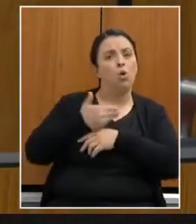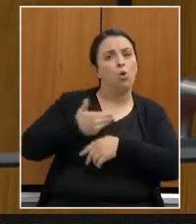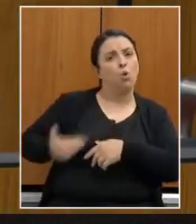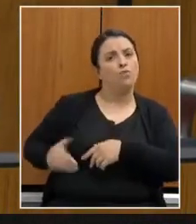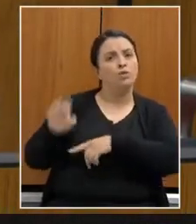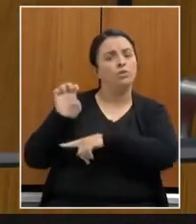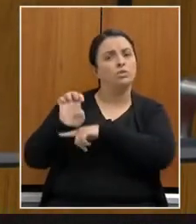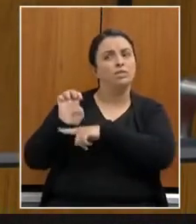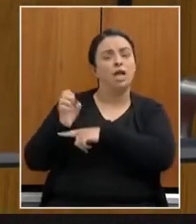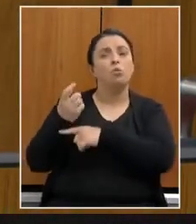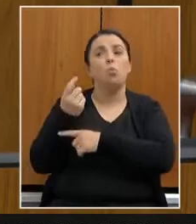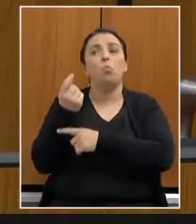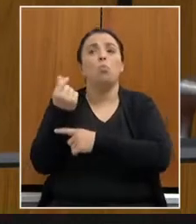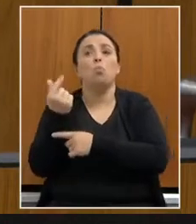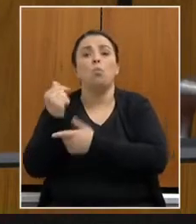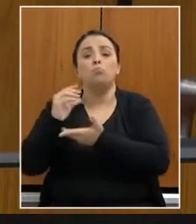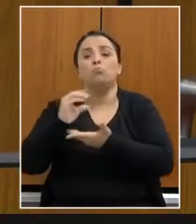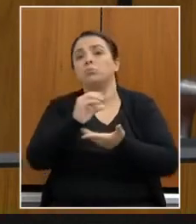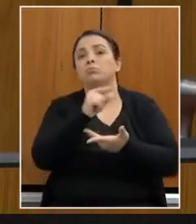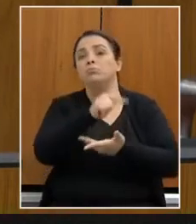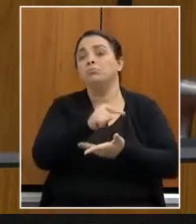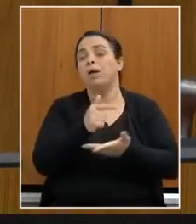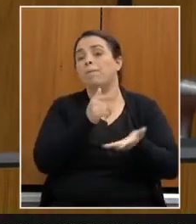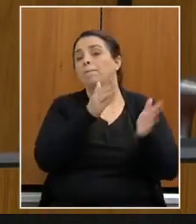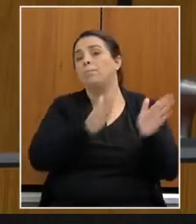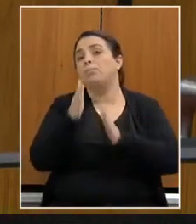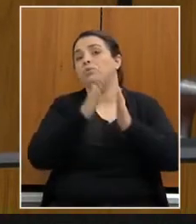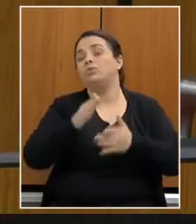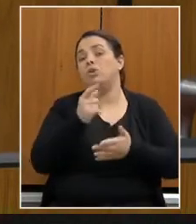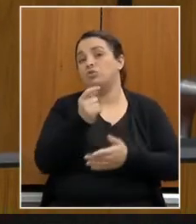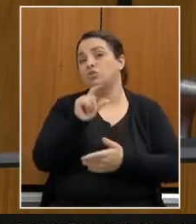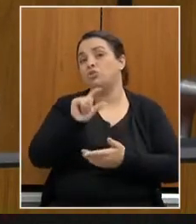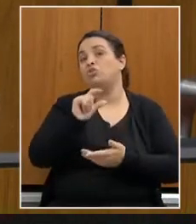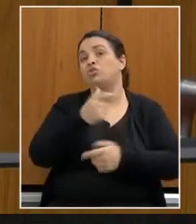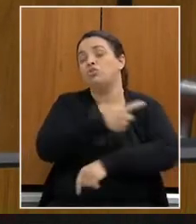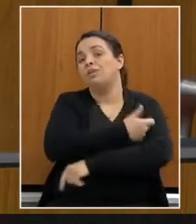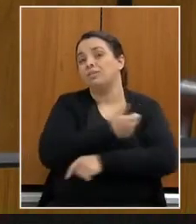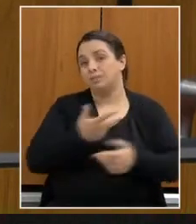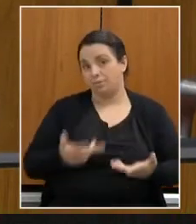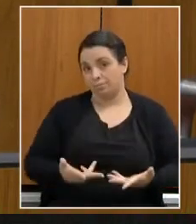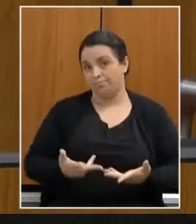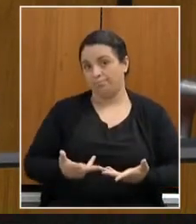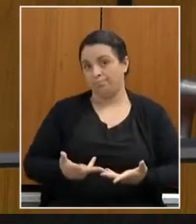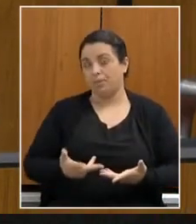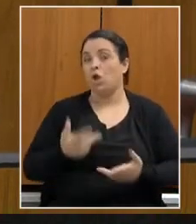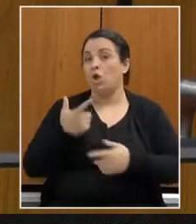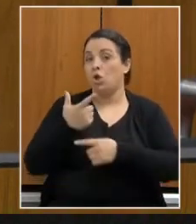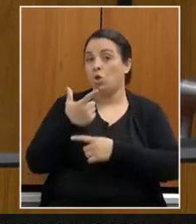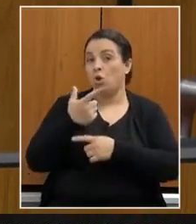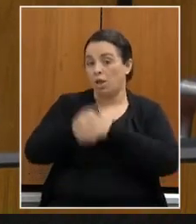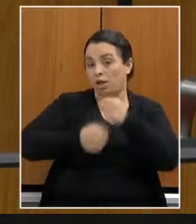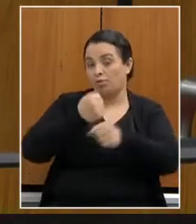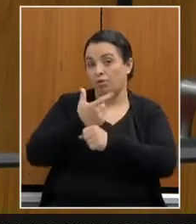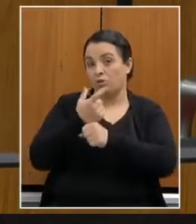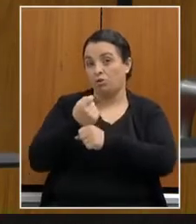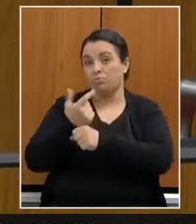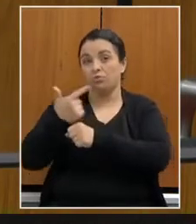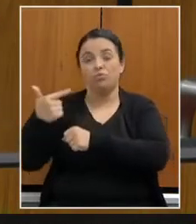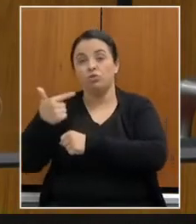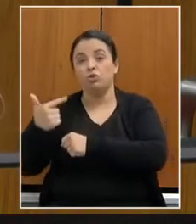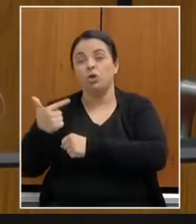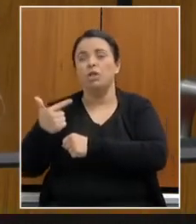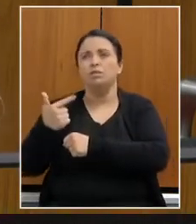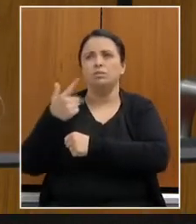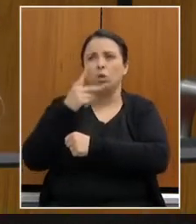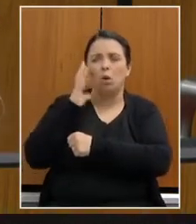produção de vacinas no estado e me parece que para 2022 são 80 milhões desses 80 milhões o que o governo do estado aportou de